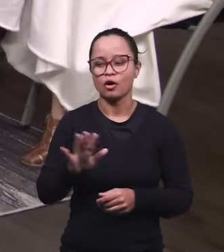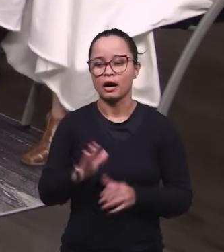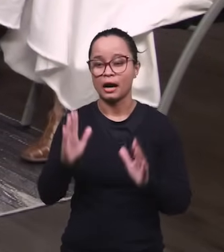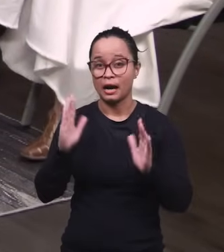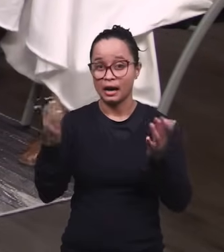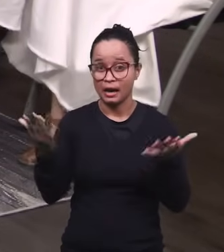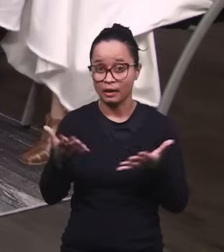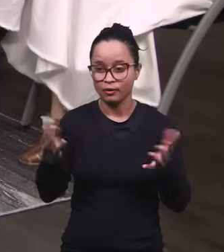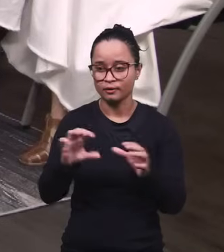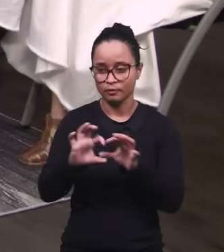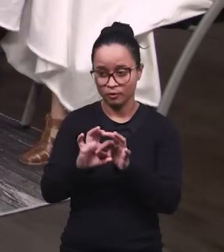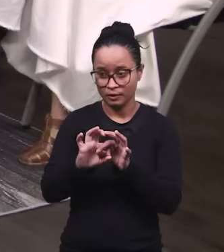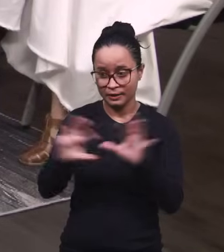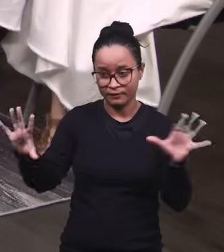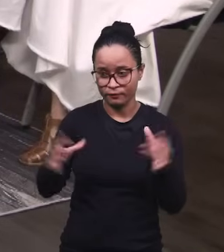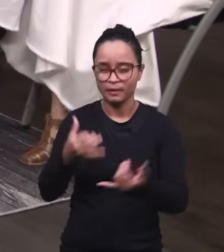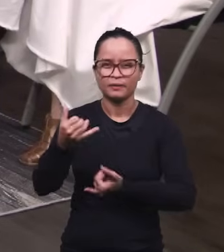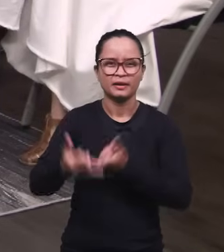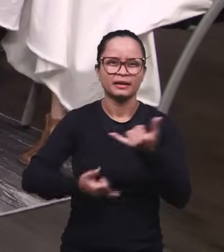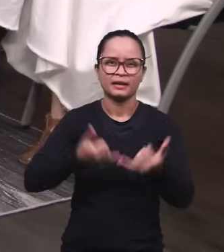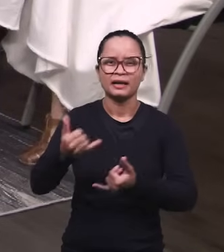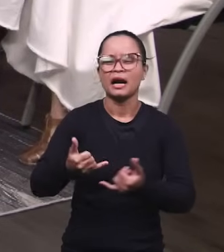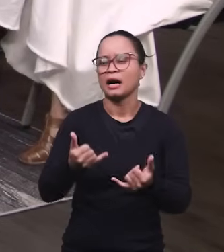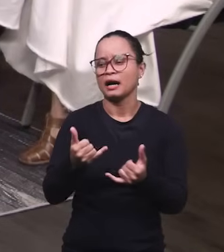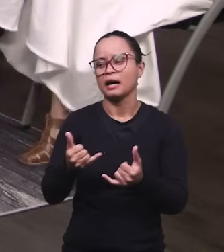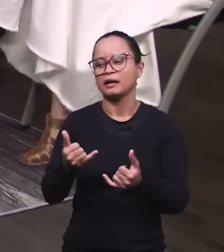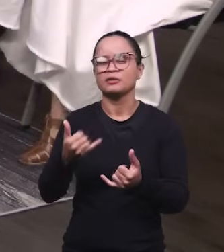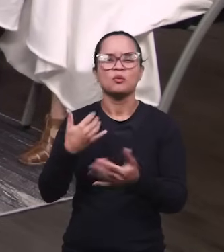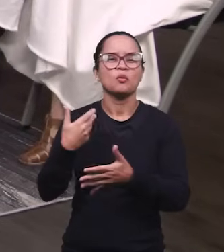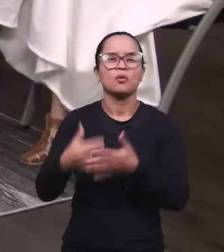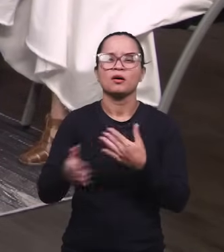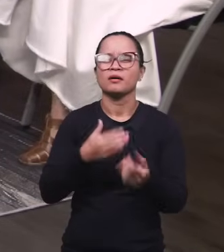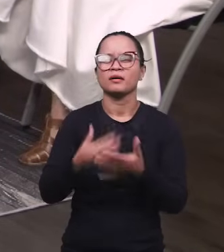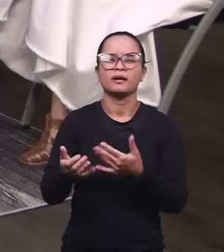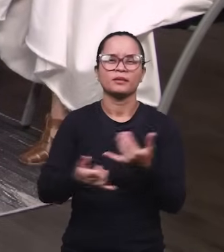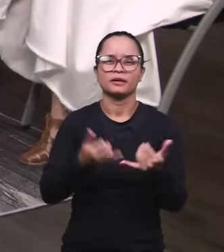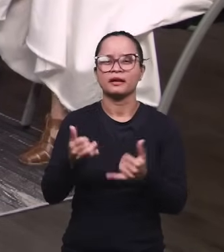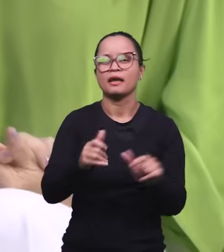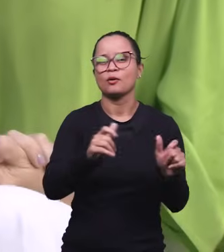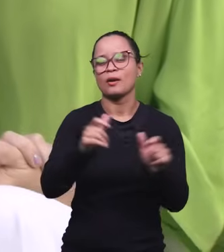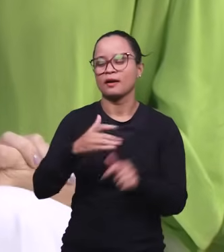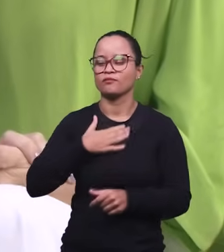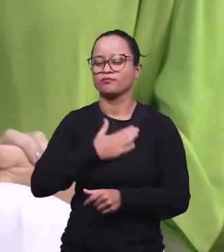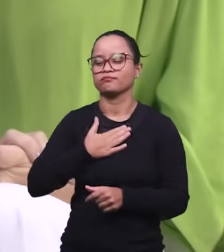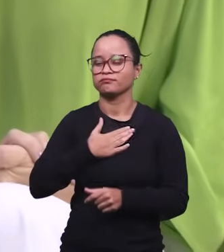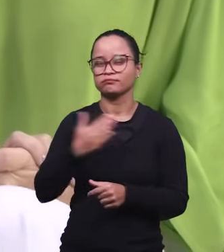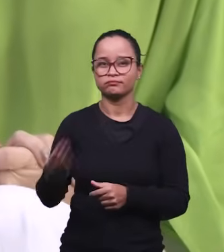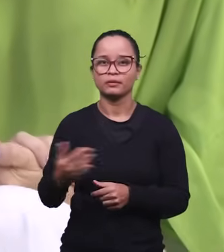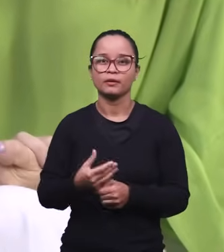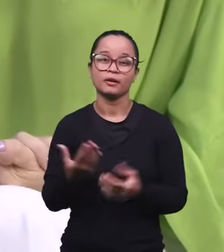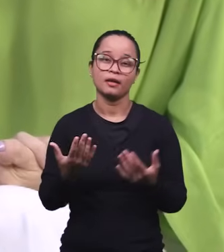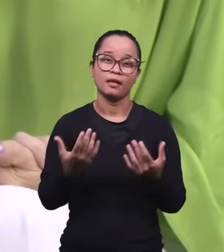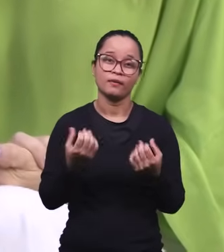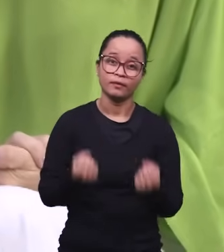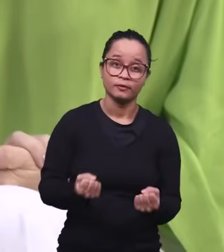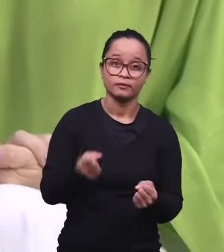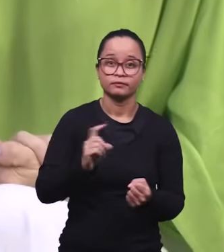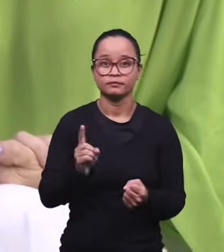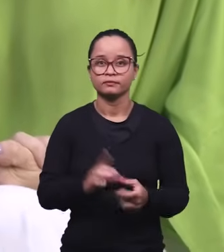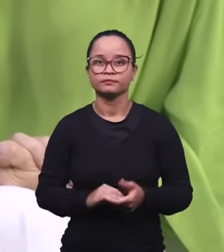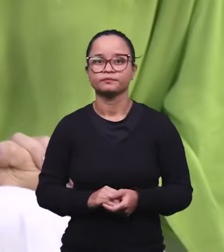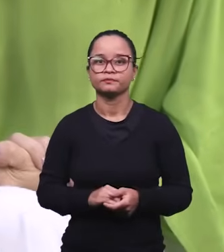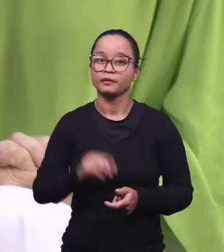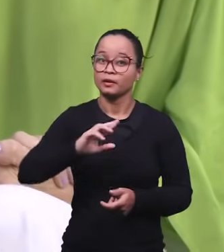filho, aqui essa hora você vai poder brincar daquela brincadeira que você gosta, você vai no parquinho e tal. Já deixa tudo ali que não fica pesado. Sim. Não é para